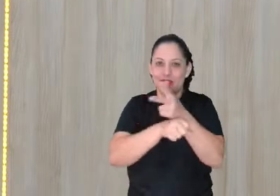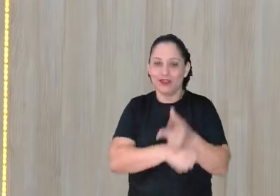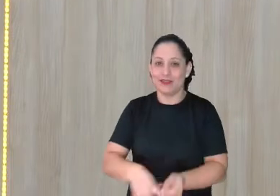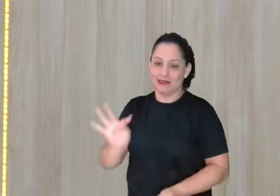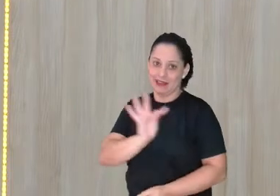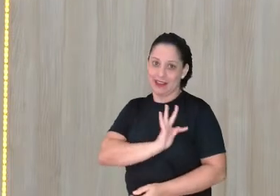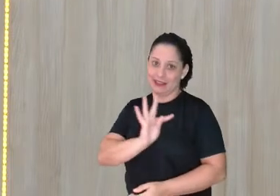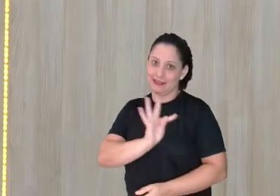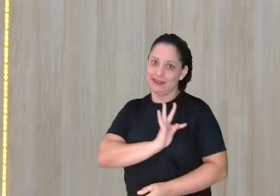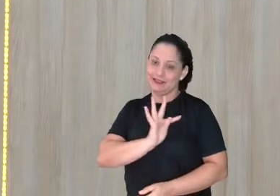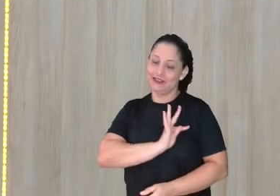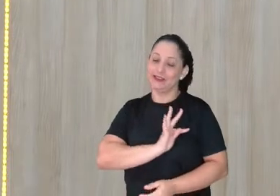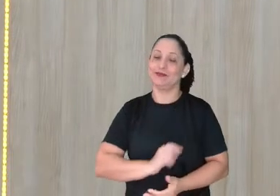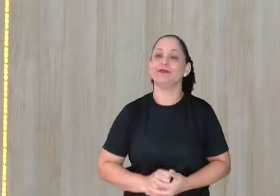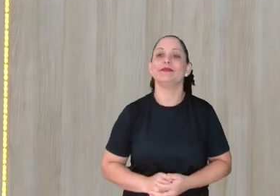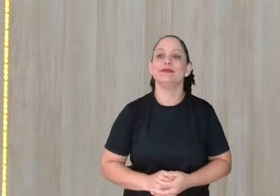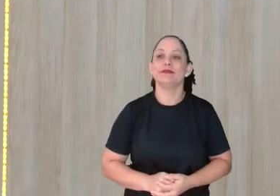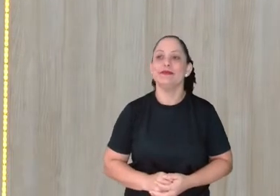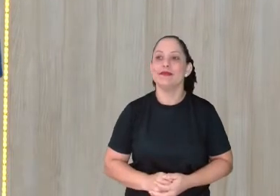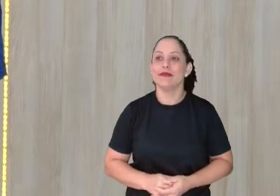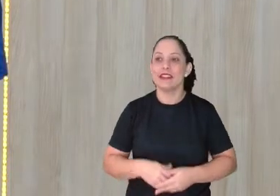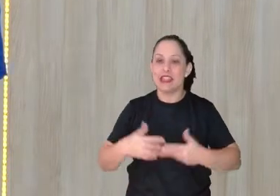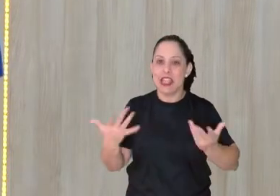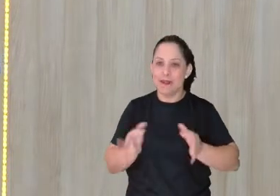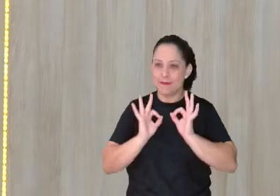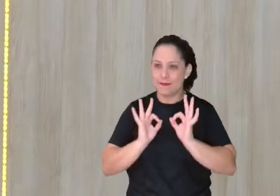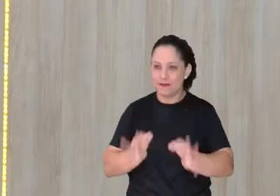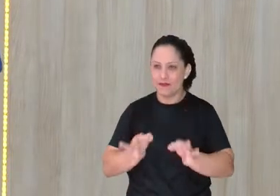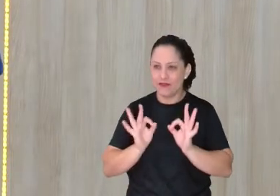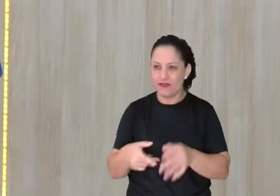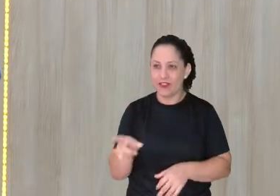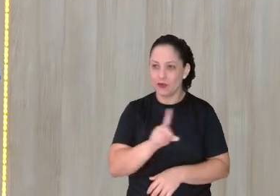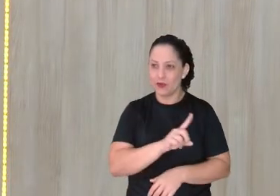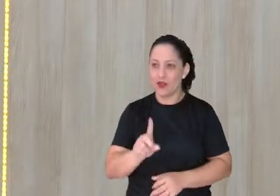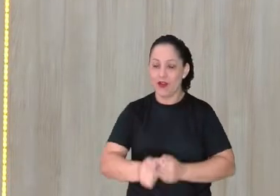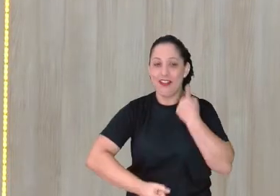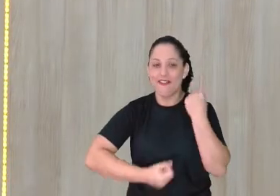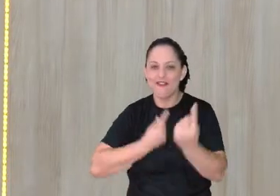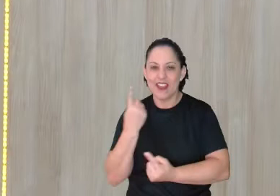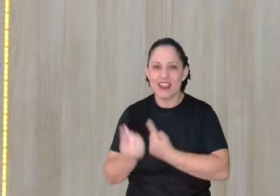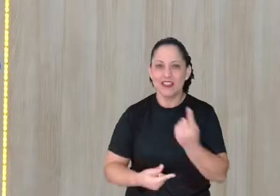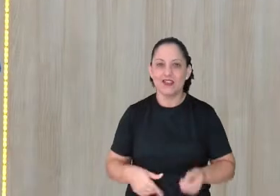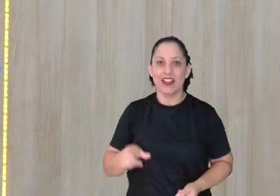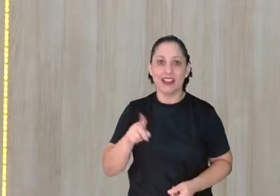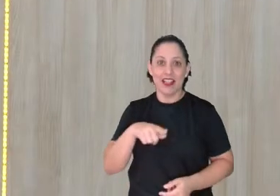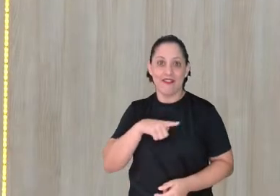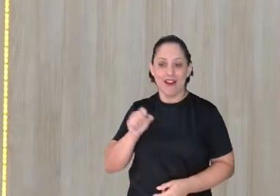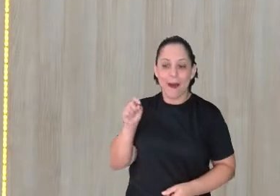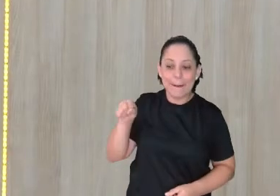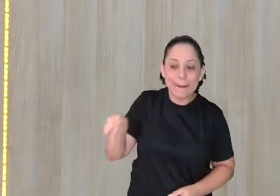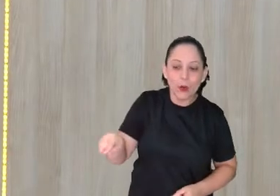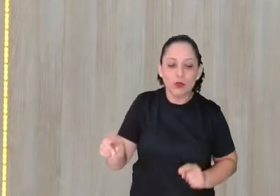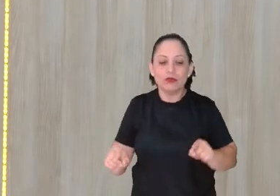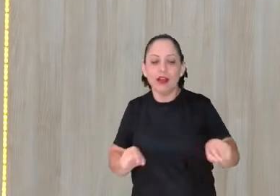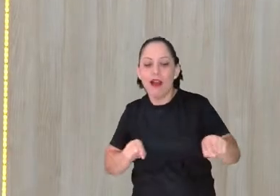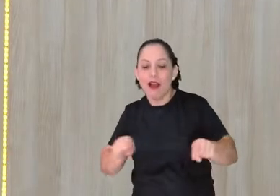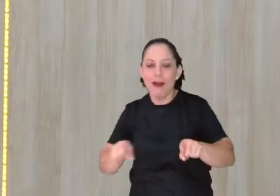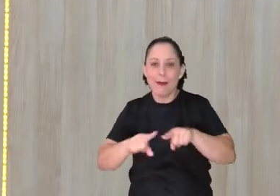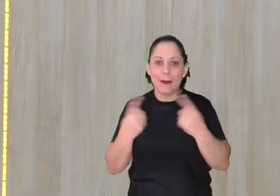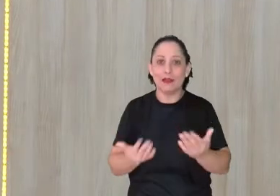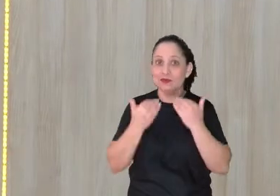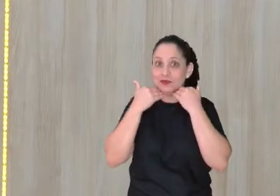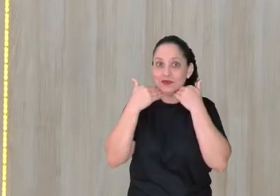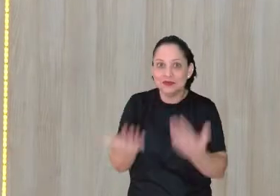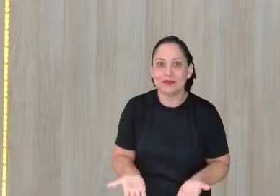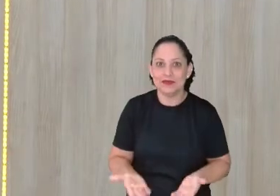ver também que eu não fiz isso tão perfeito. Tinha hora que eu estava apontando e não estava chegando até lá, porque era